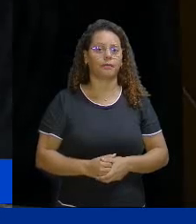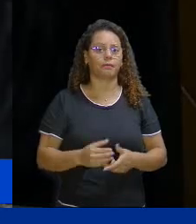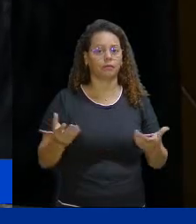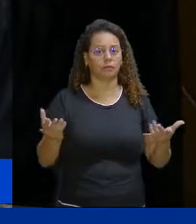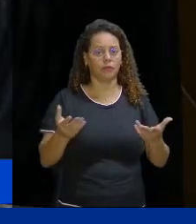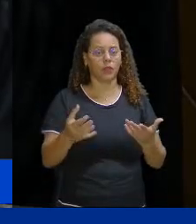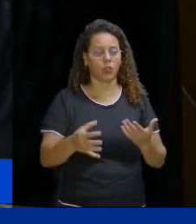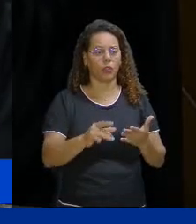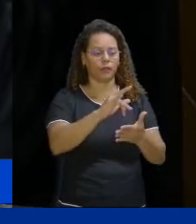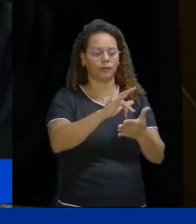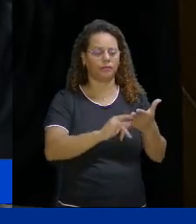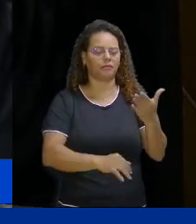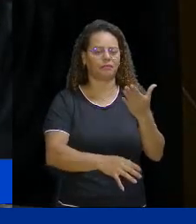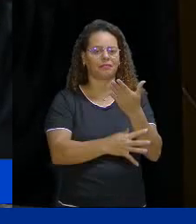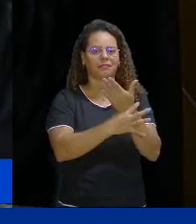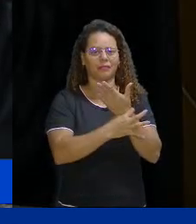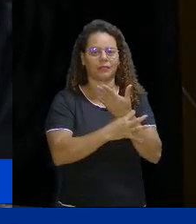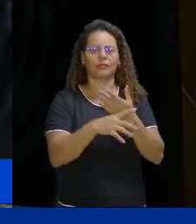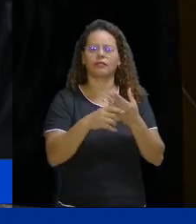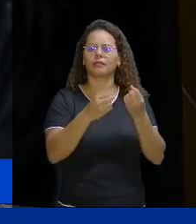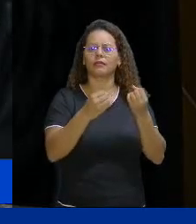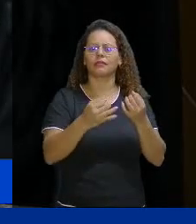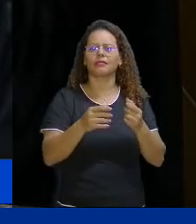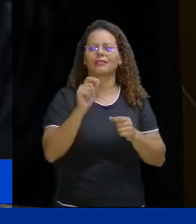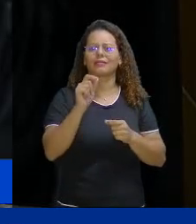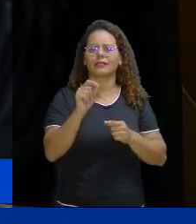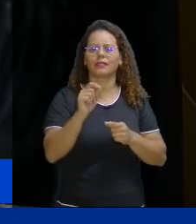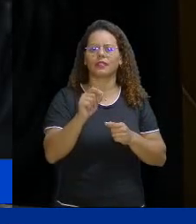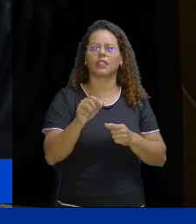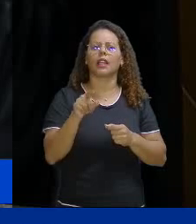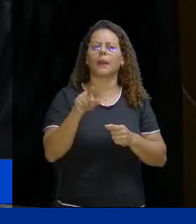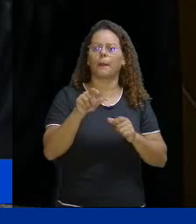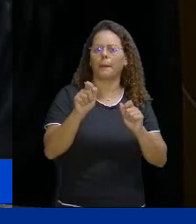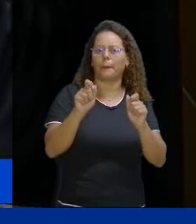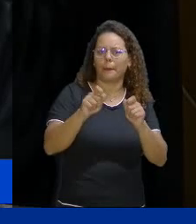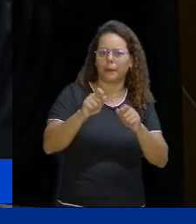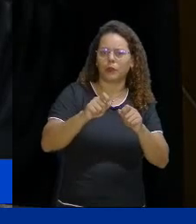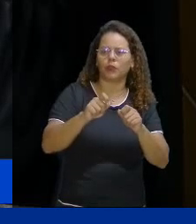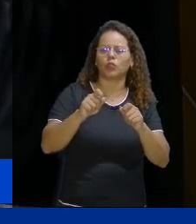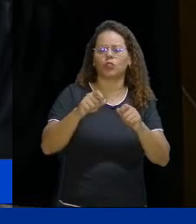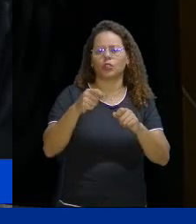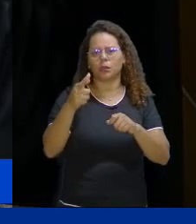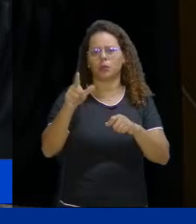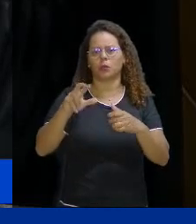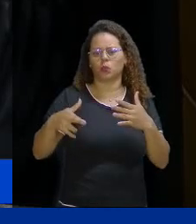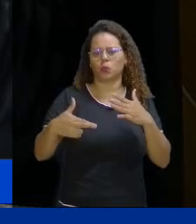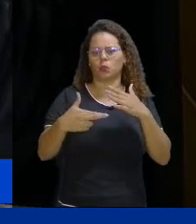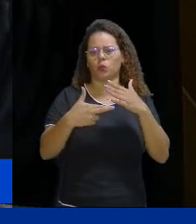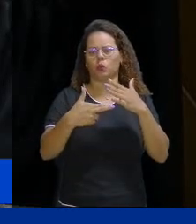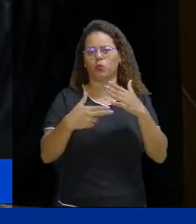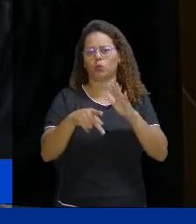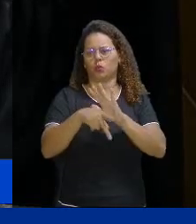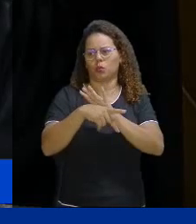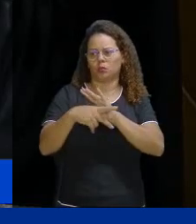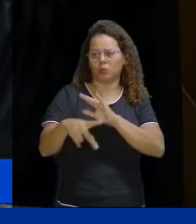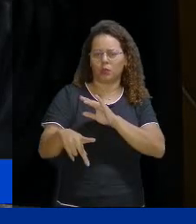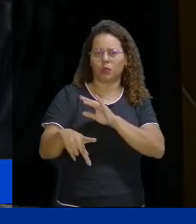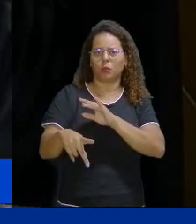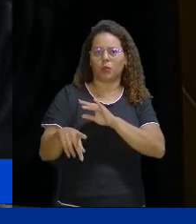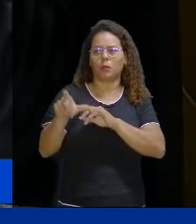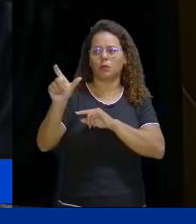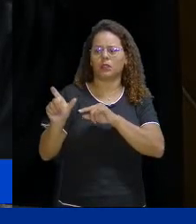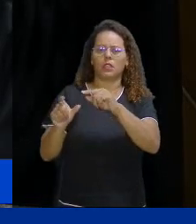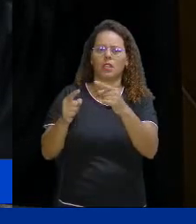aqui do mandado de segurança, argumentam que o mandado de segurança é cabível, pois inexiste recurso próprio para atacar o ato da autoridade